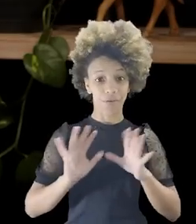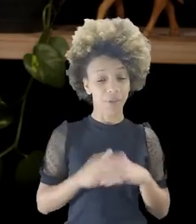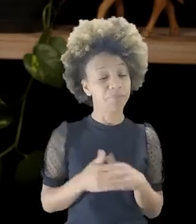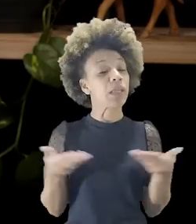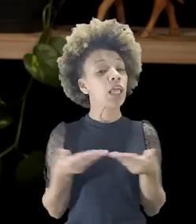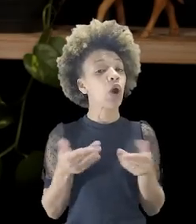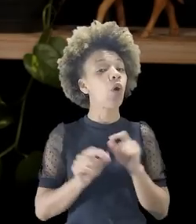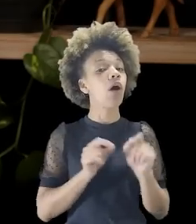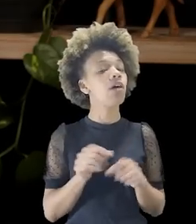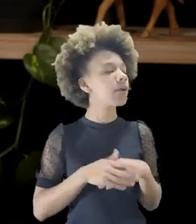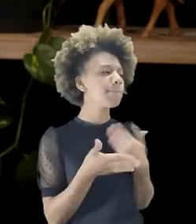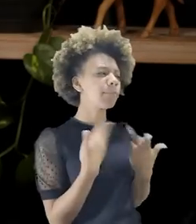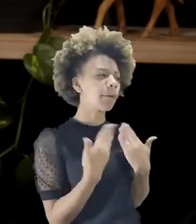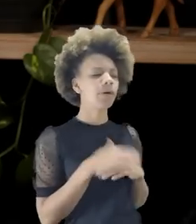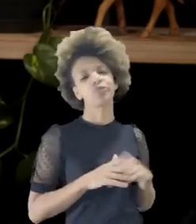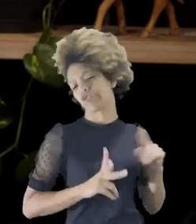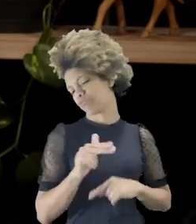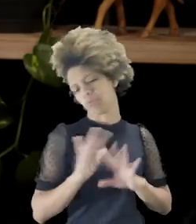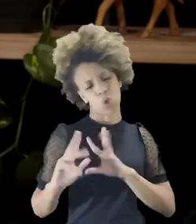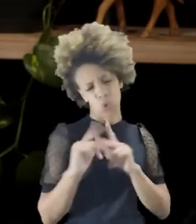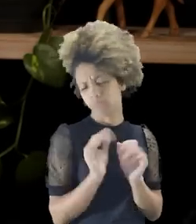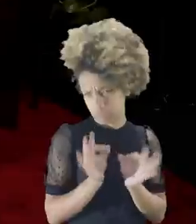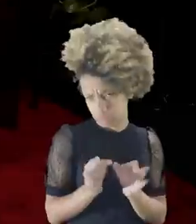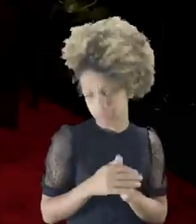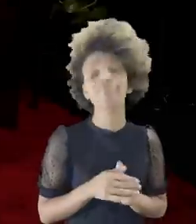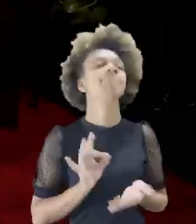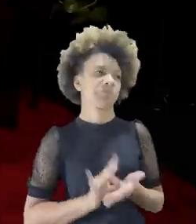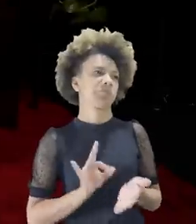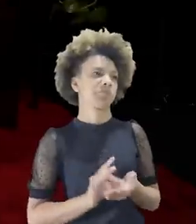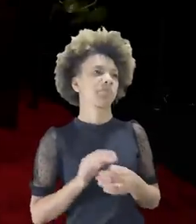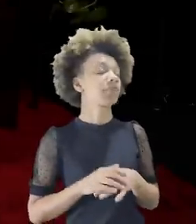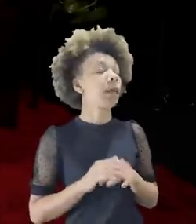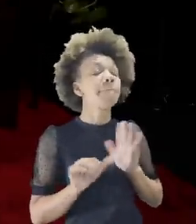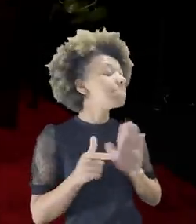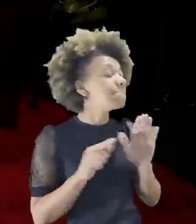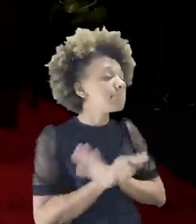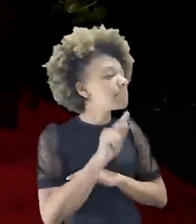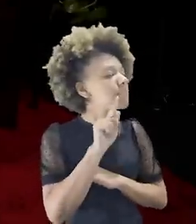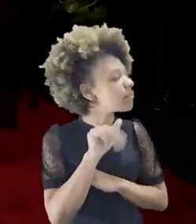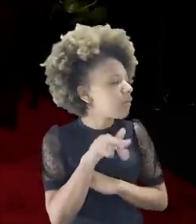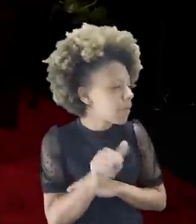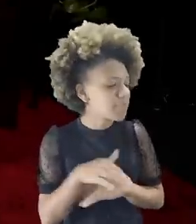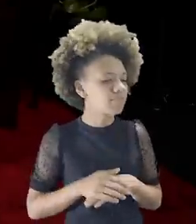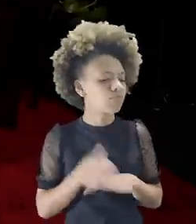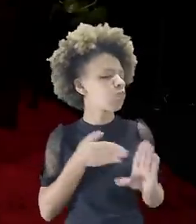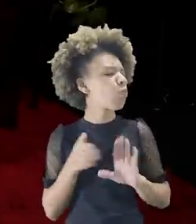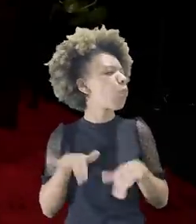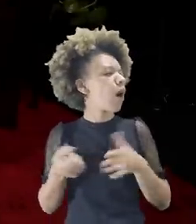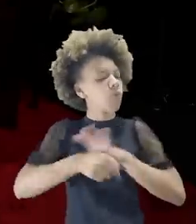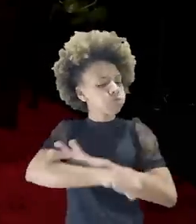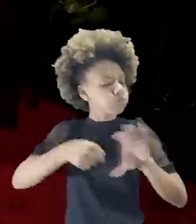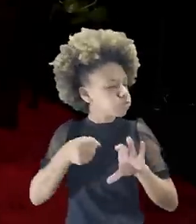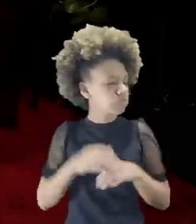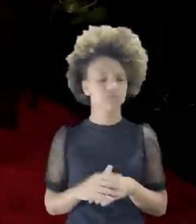vamos ao momento onde a gente bate o papo eu interrompe todo mundo certo primeira pergunta Guilherme você jogou em que ano assim qual foi o ano que você jogou